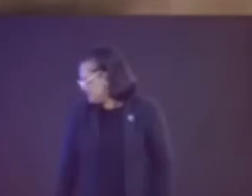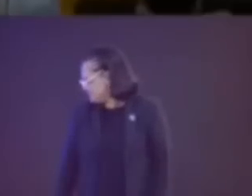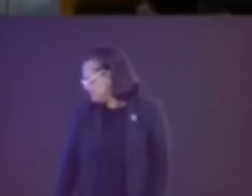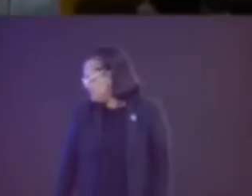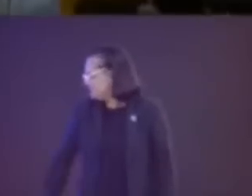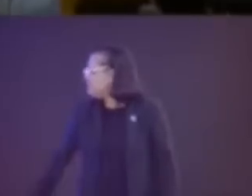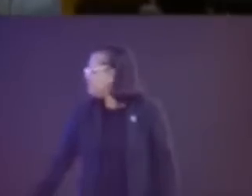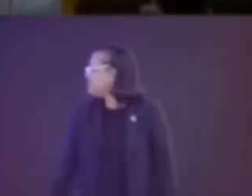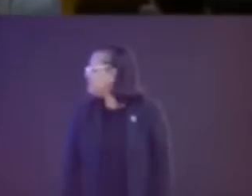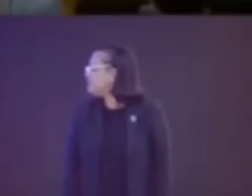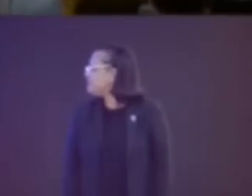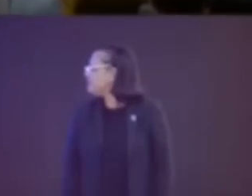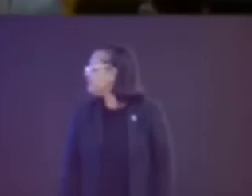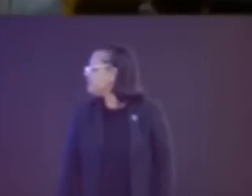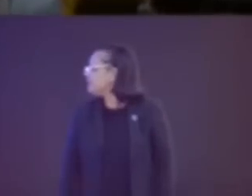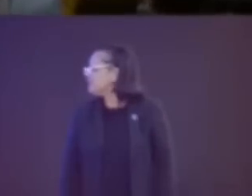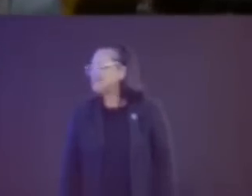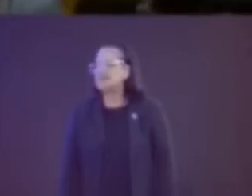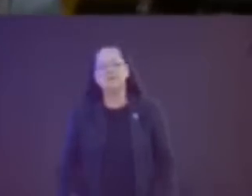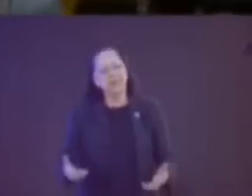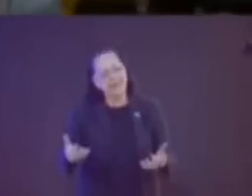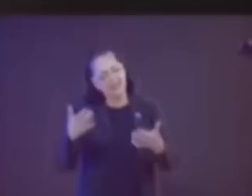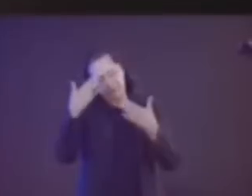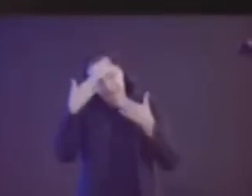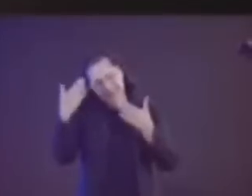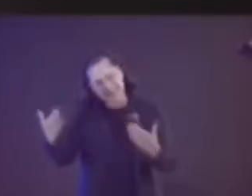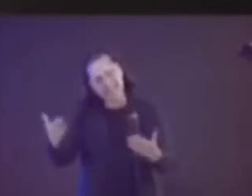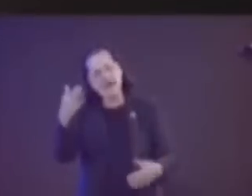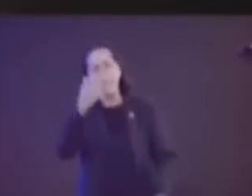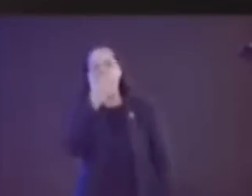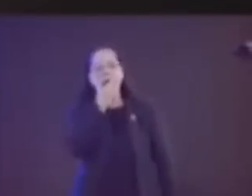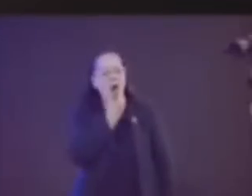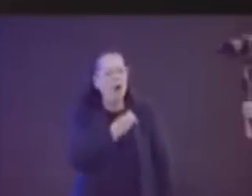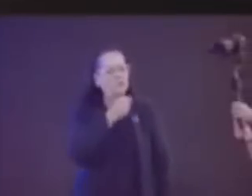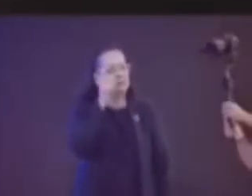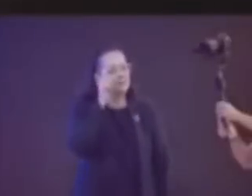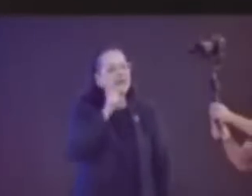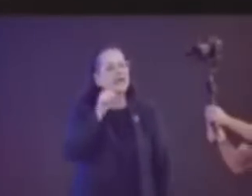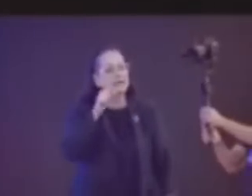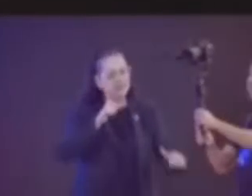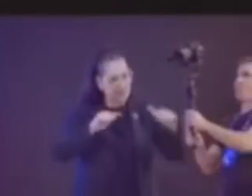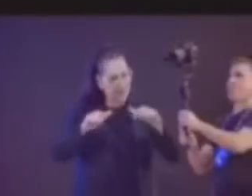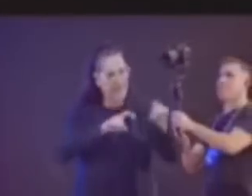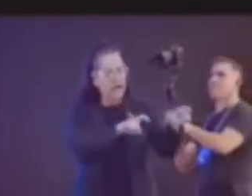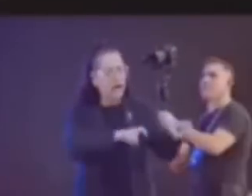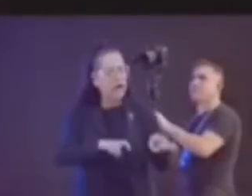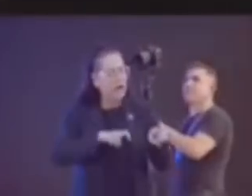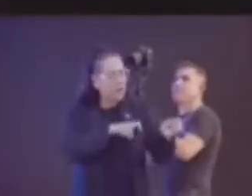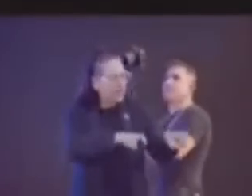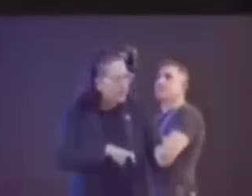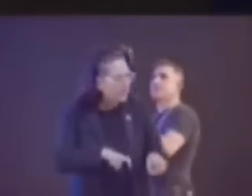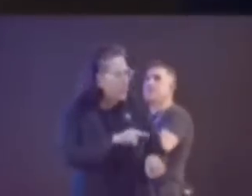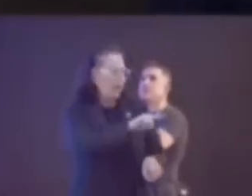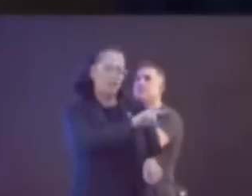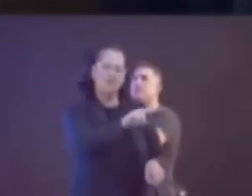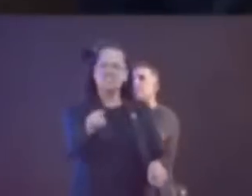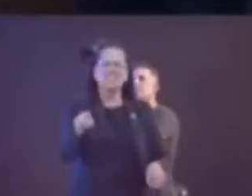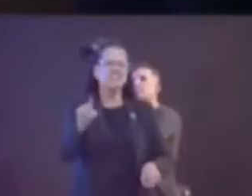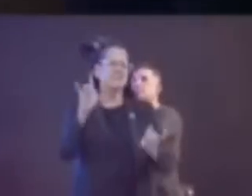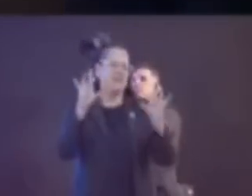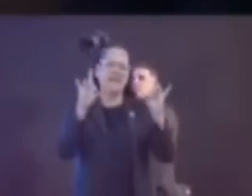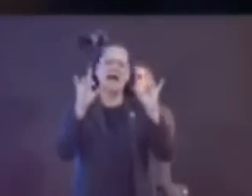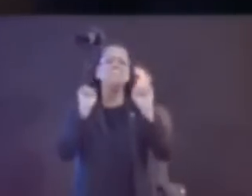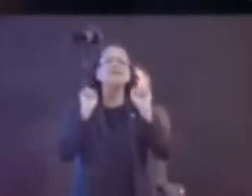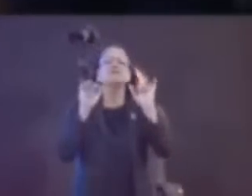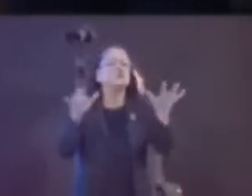E aqui eu quero deixar minha gratidão a todos os homens e mulheres do campo, dizer que vocês são abençoados.